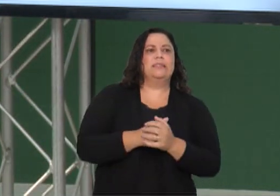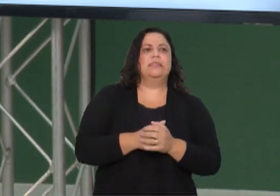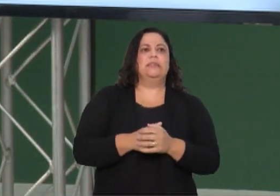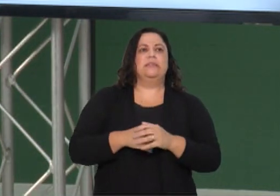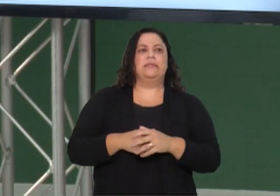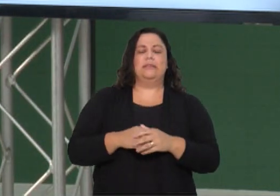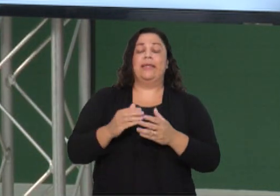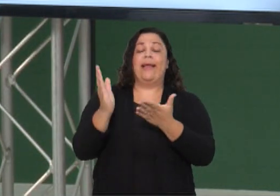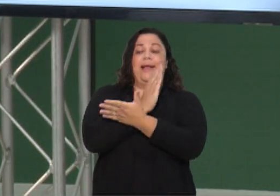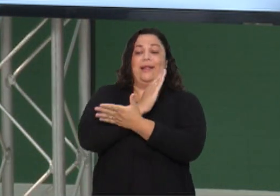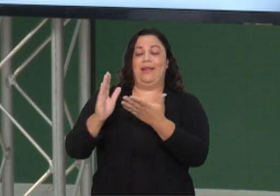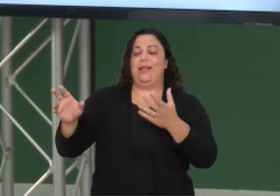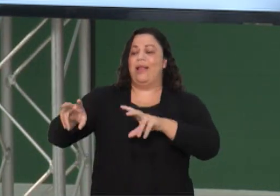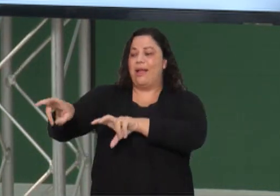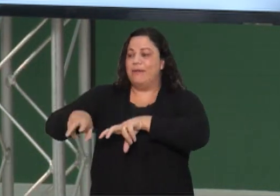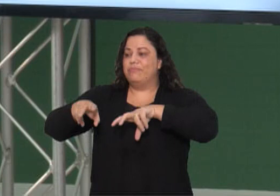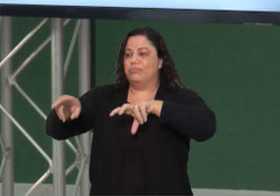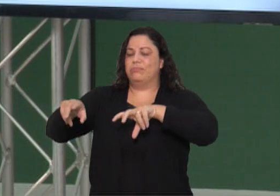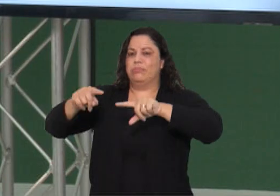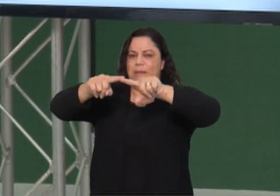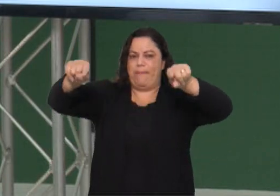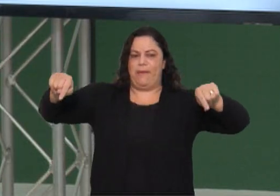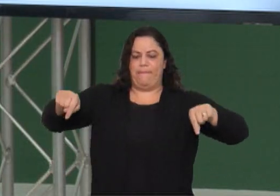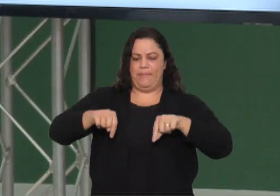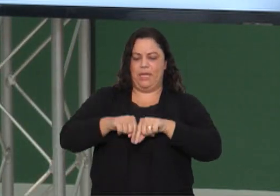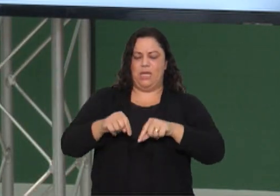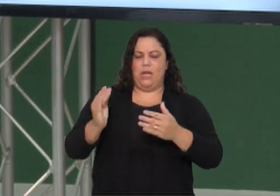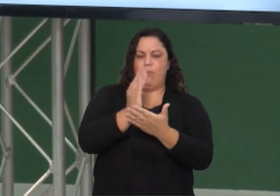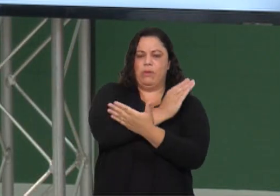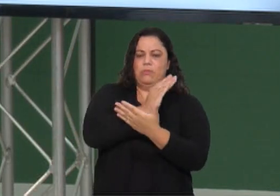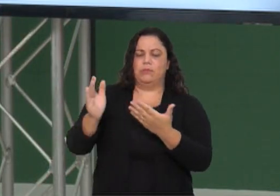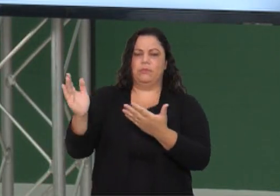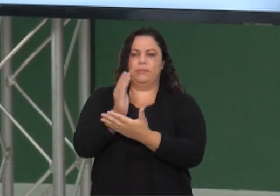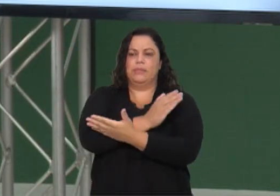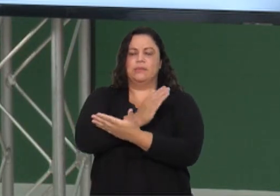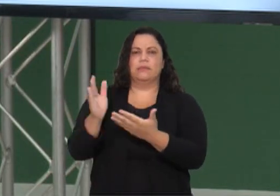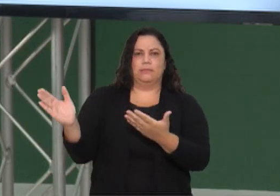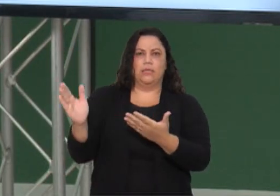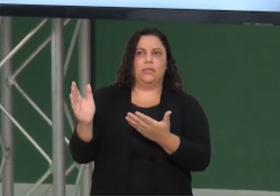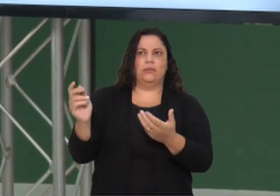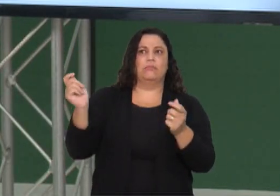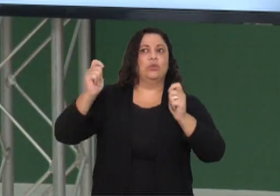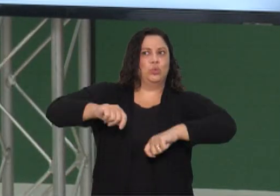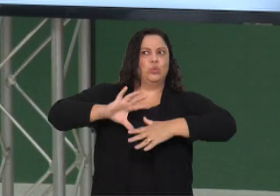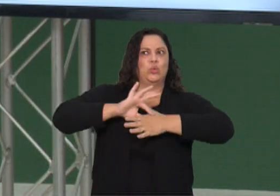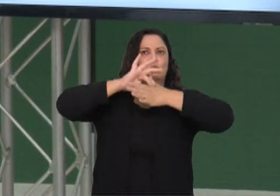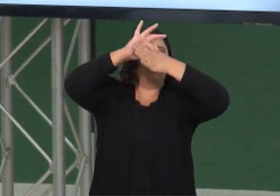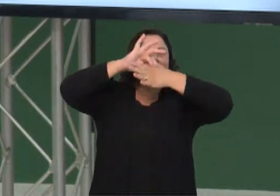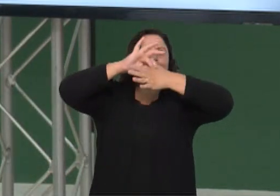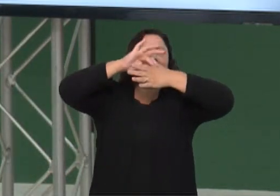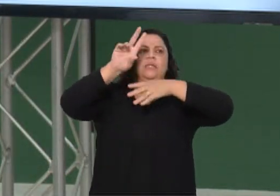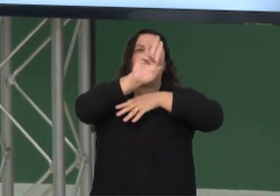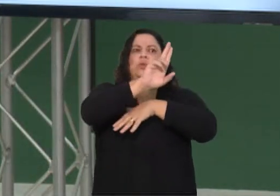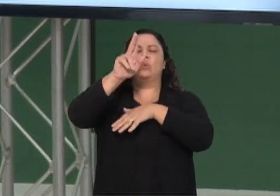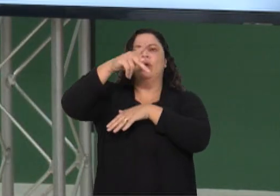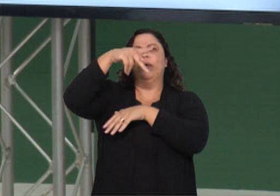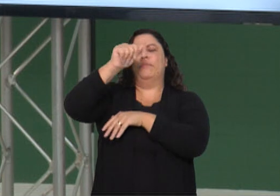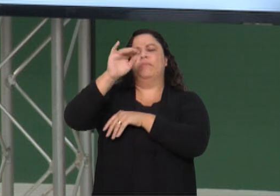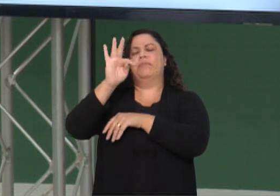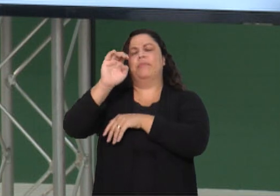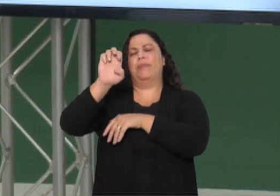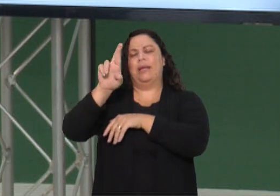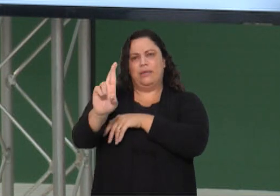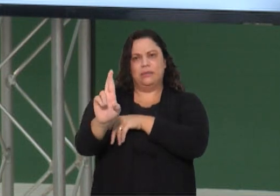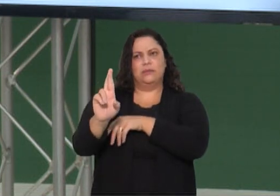foram divididas, esse gênero tinha um líder chamado Pater, né? E havia os próximos